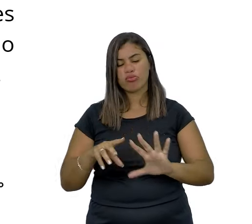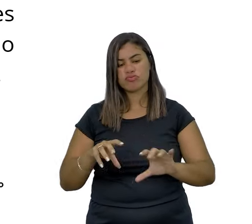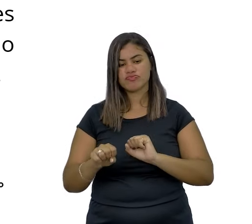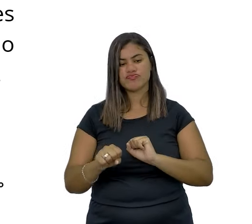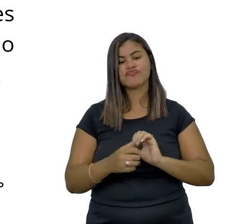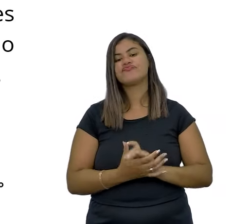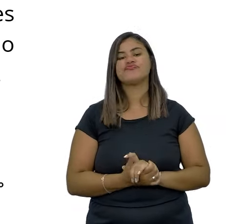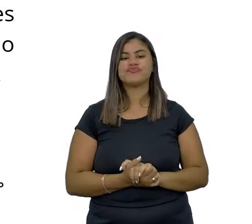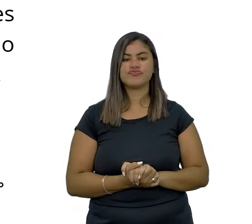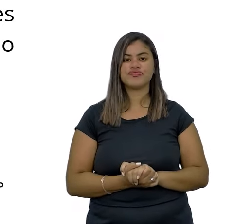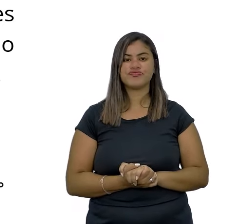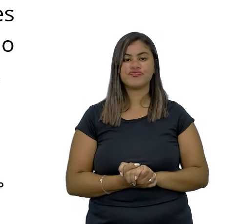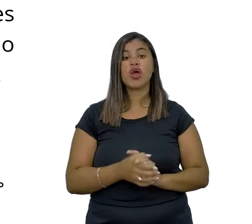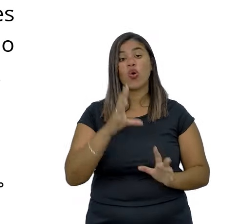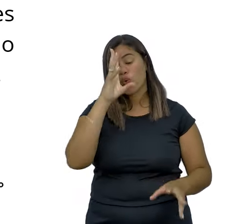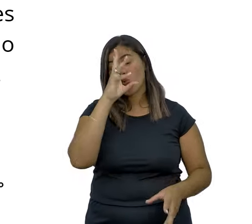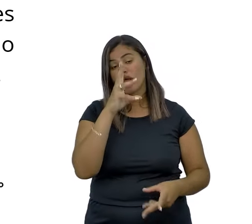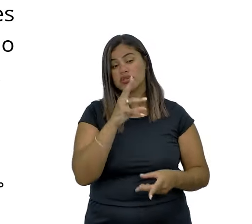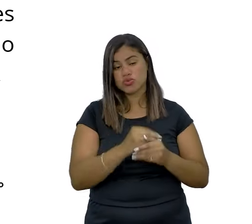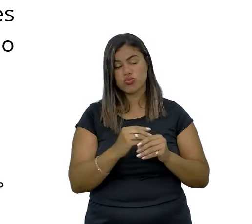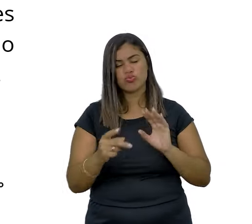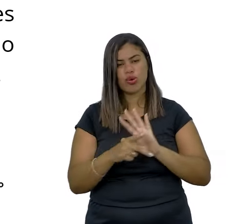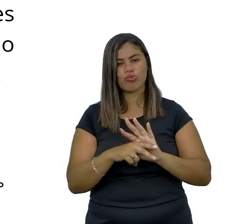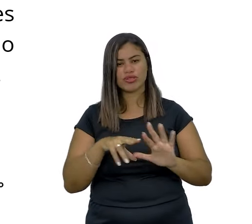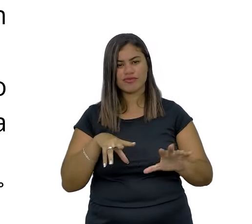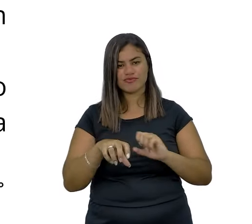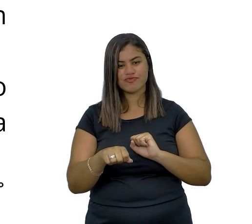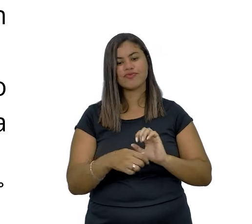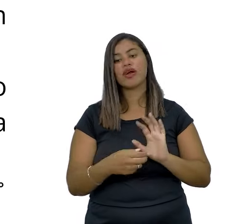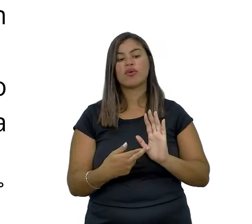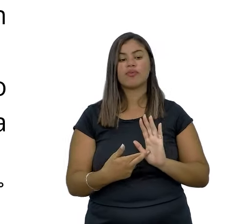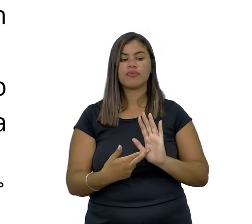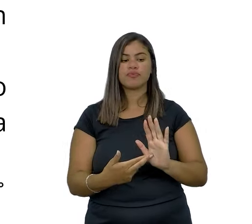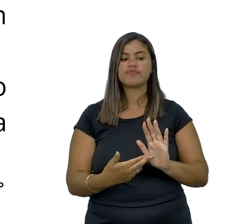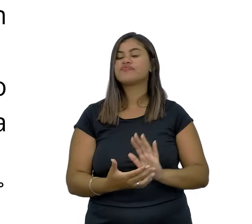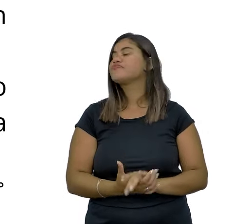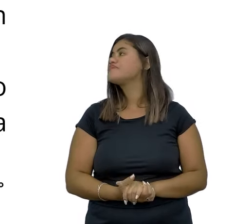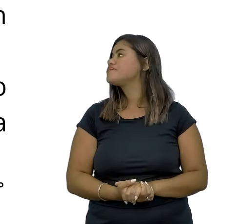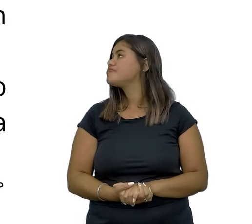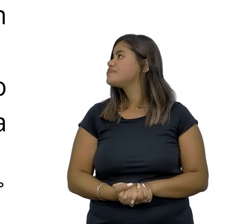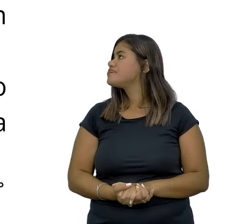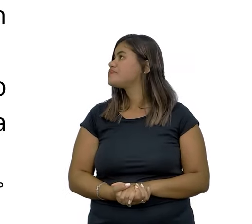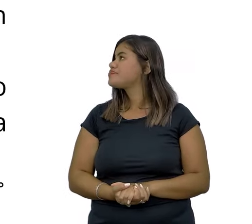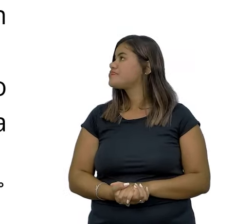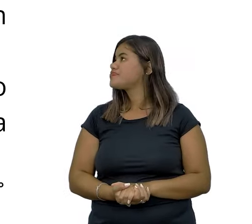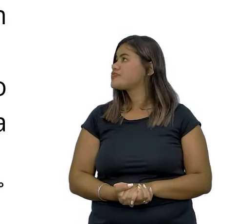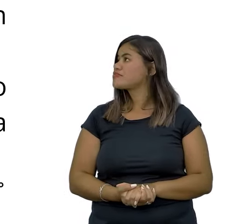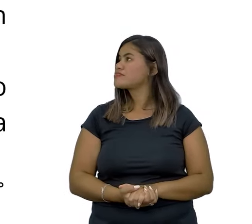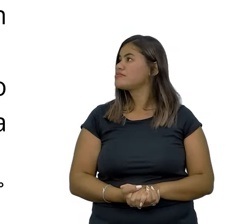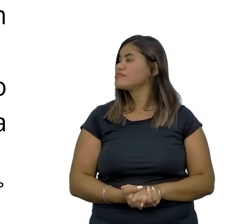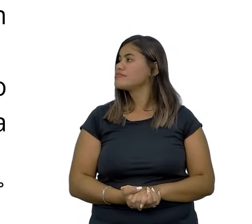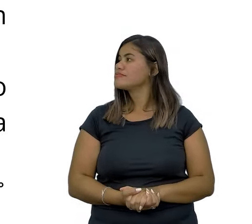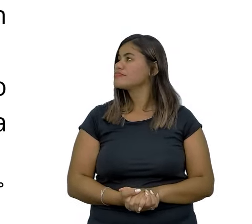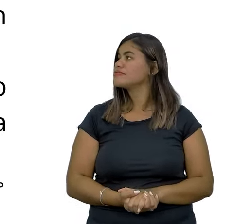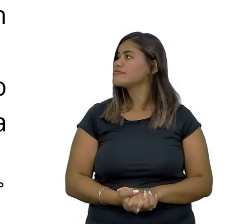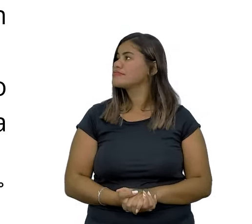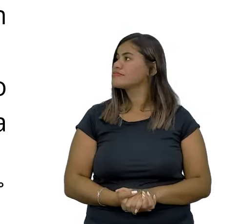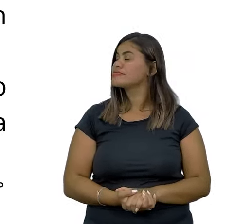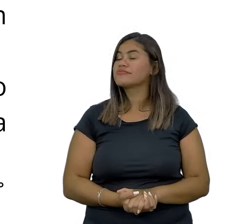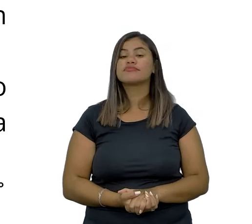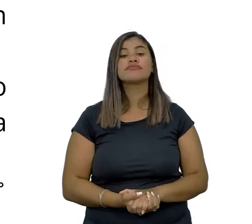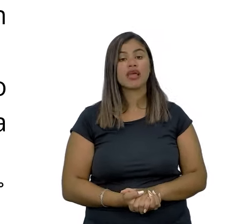formação. Então, eu vou apresentar aí para vocês, só retomar no próximo slide aquilo que a